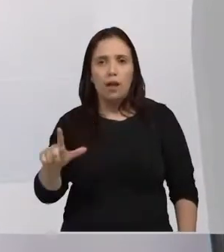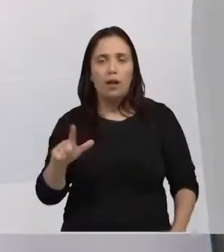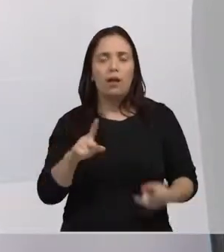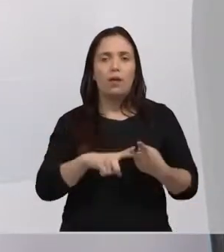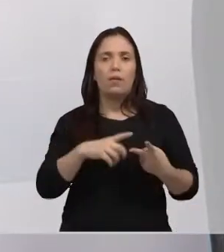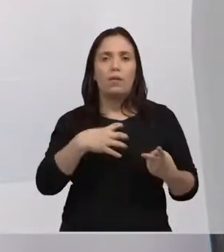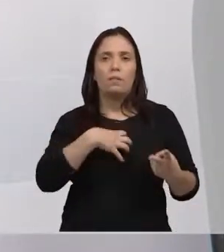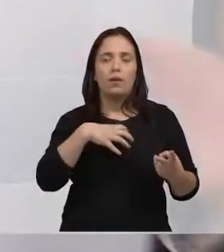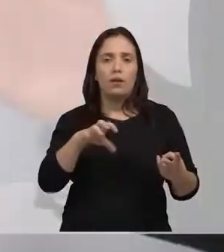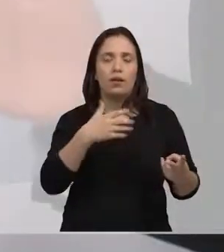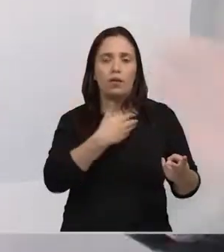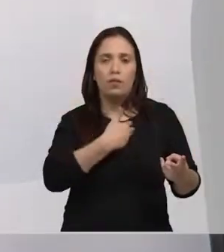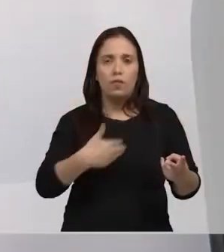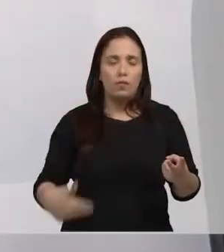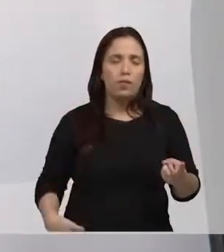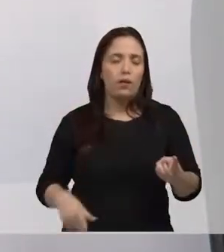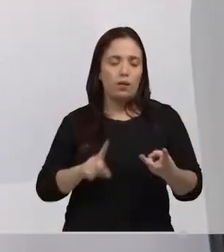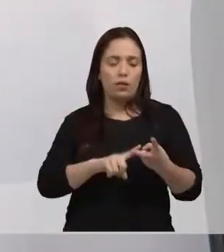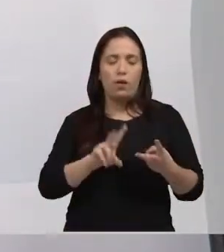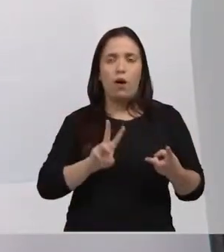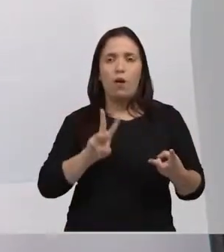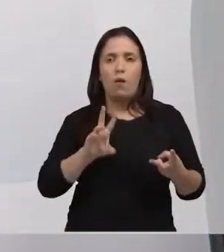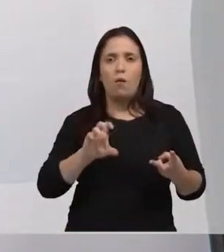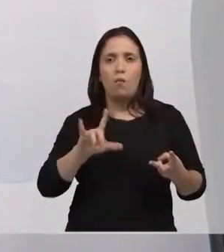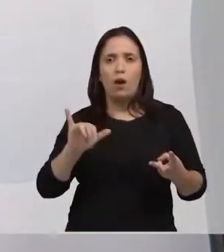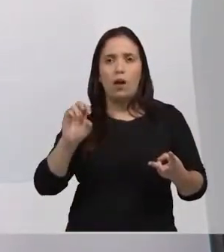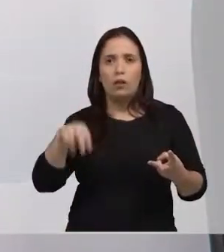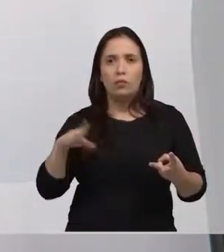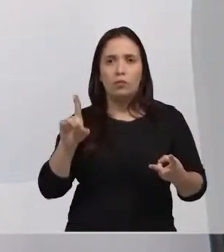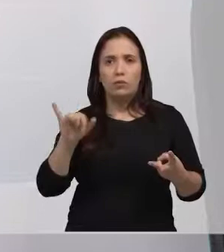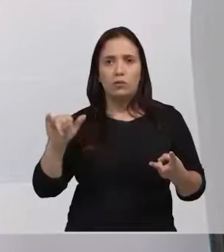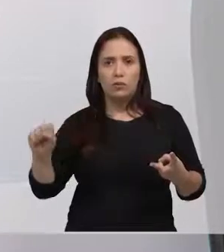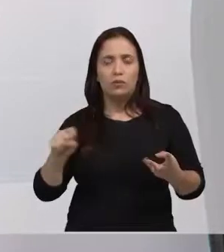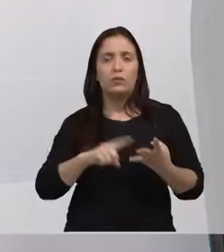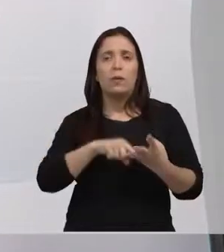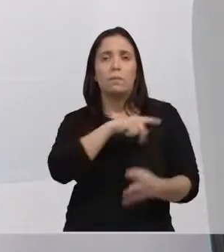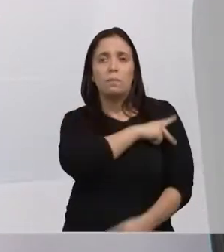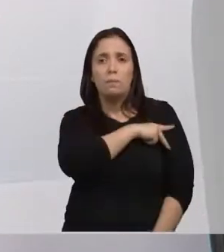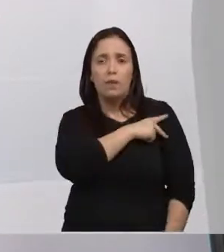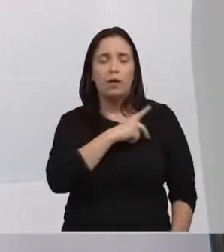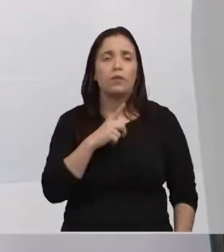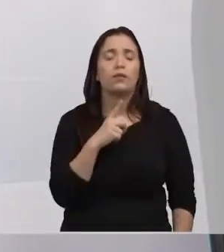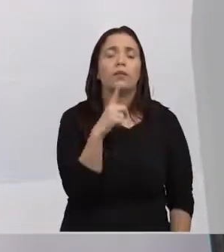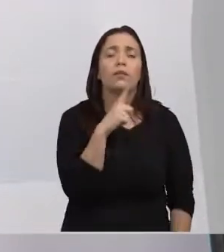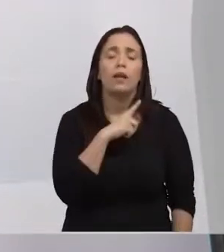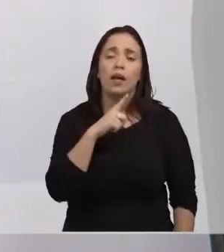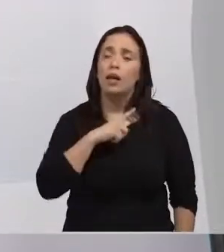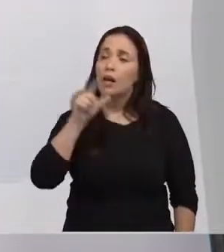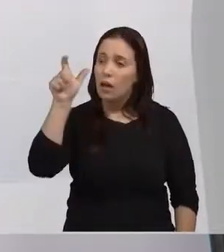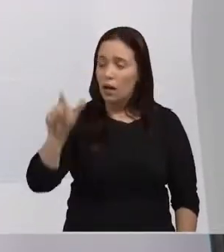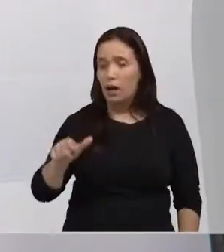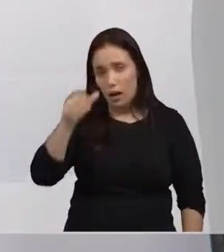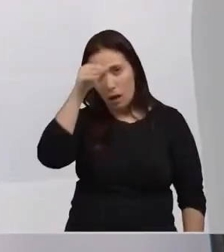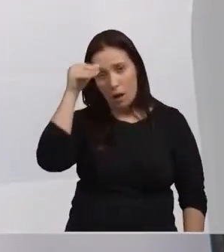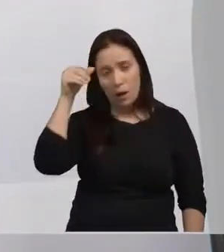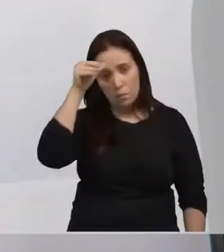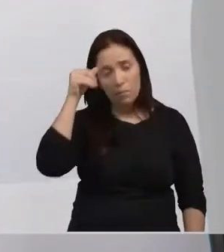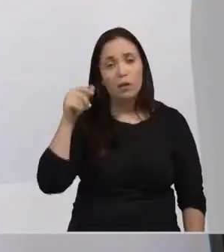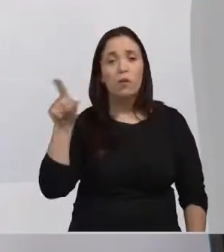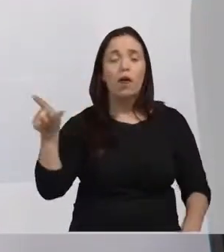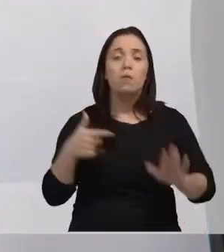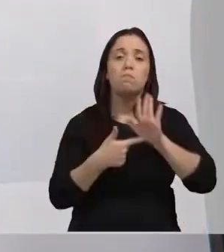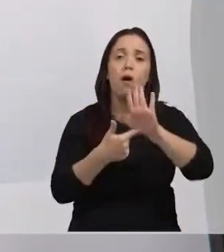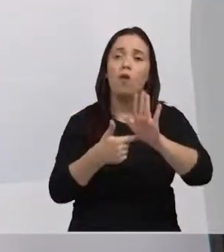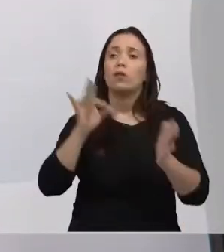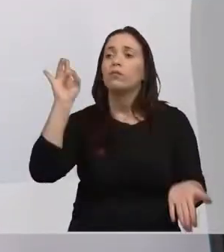governador da Bahia, até mesmo do Hélio Dias, do Piauí. Ele também está jogando a favor da sua